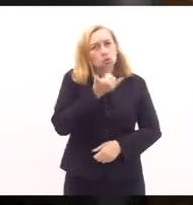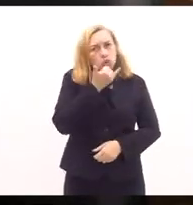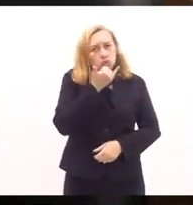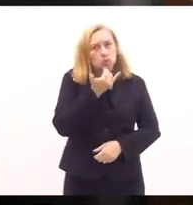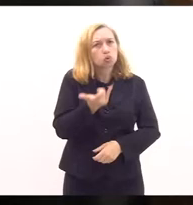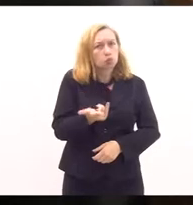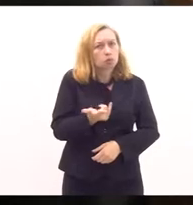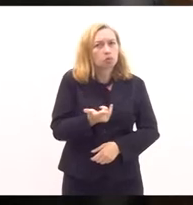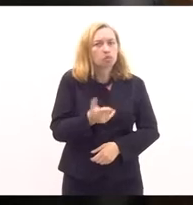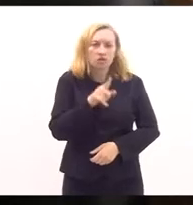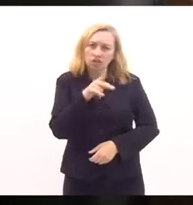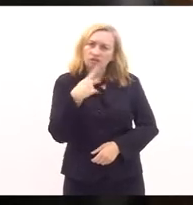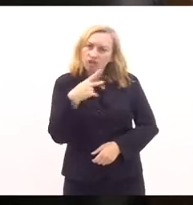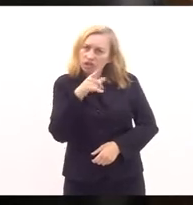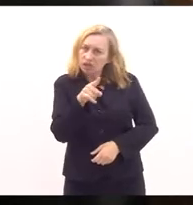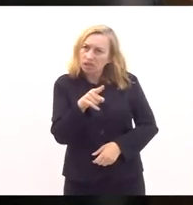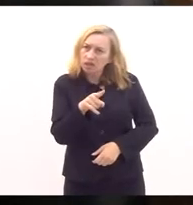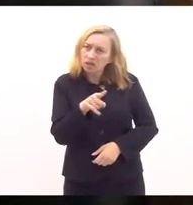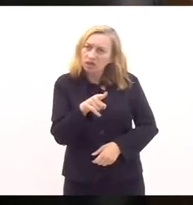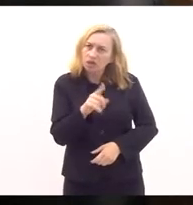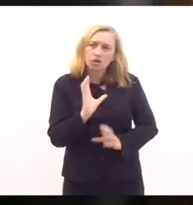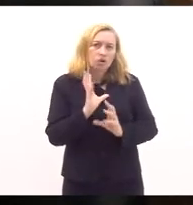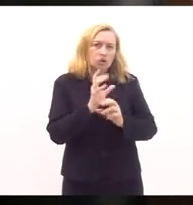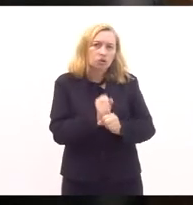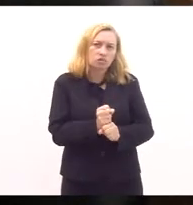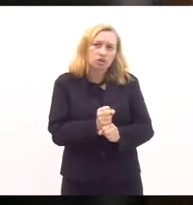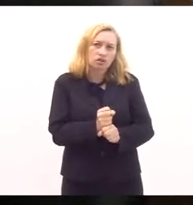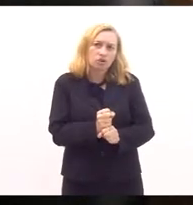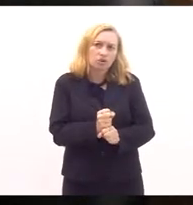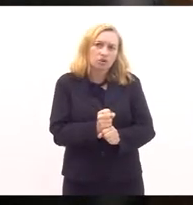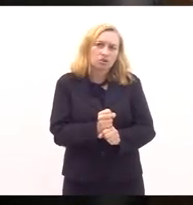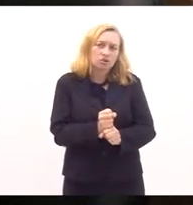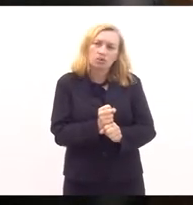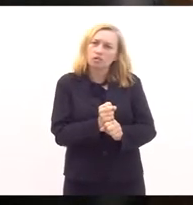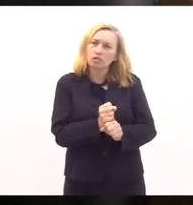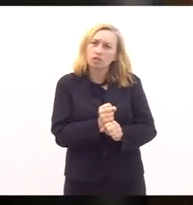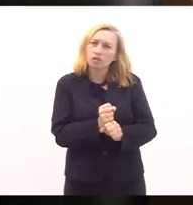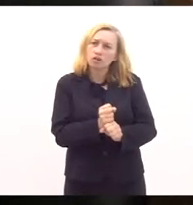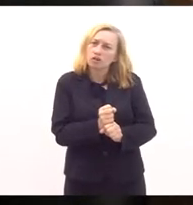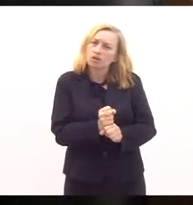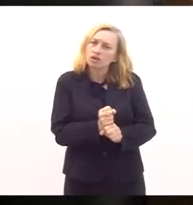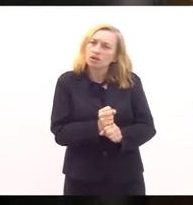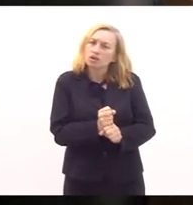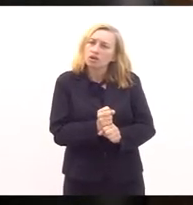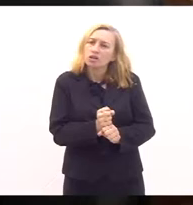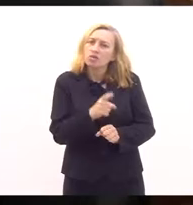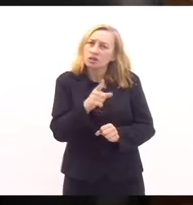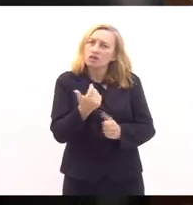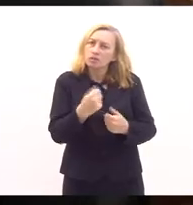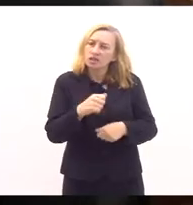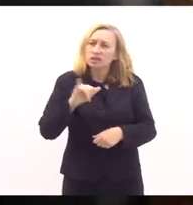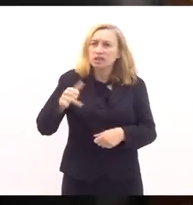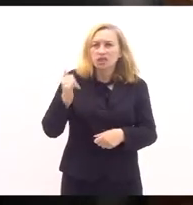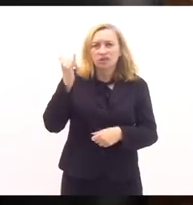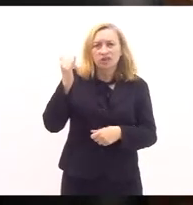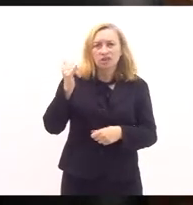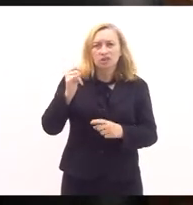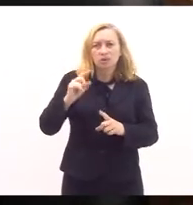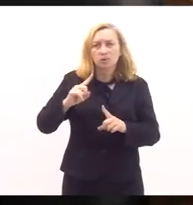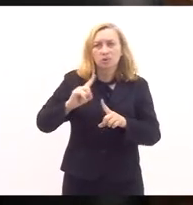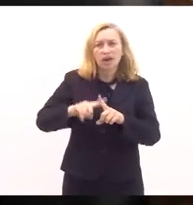está botando aí, somatório analítico. Você tem que botar inflação em cima de inflação.